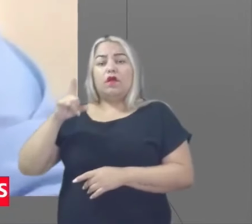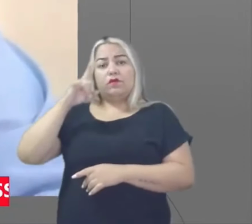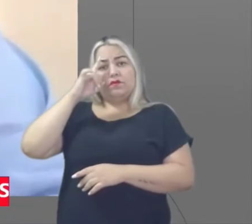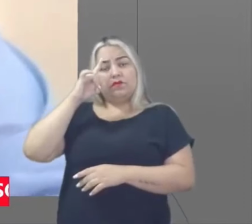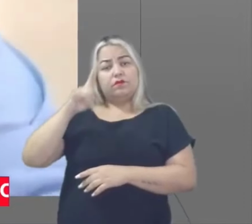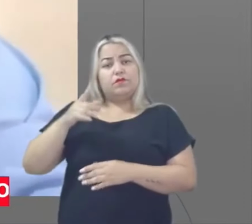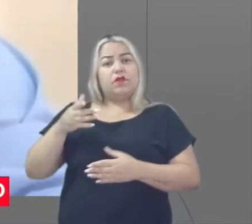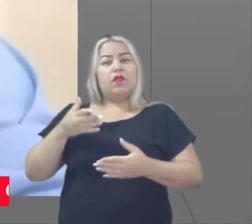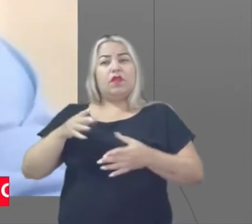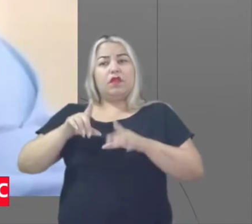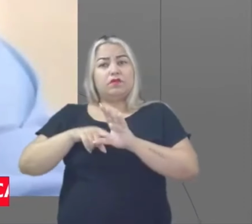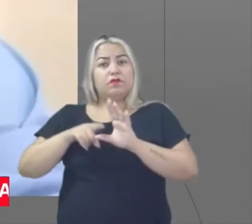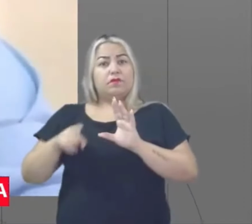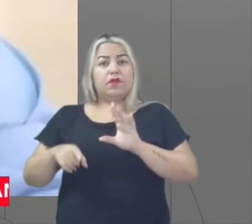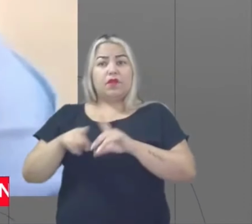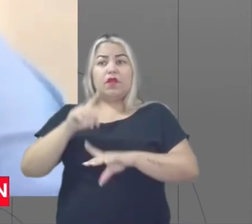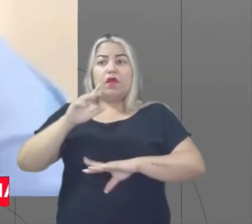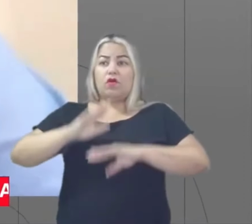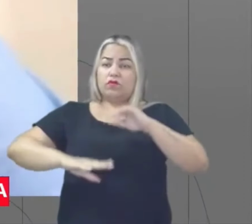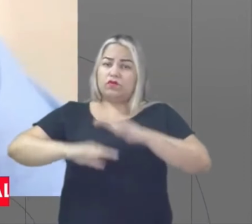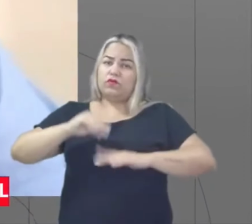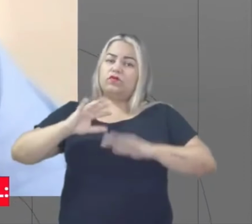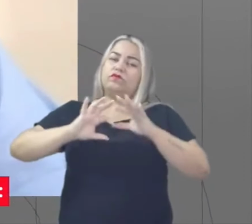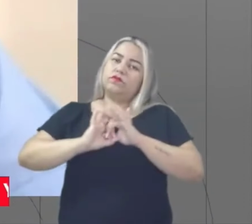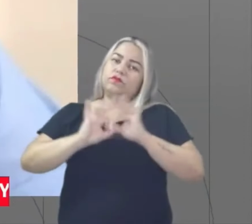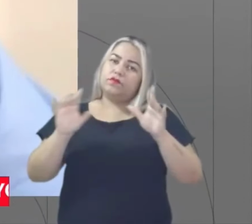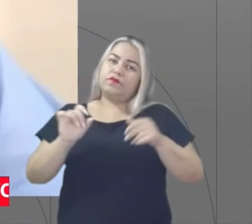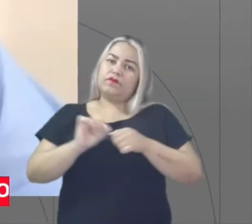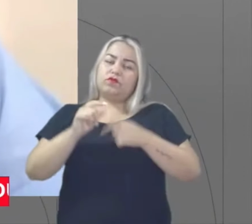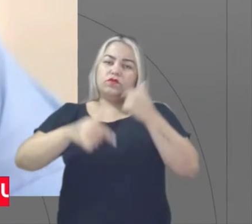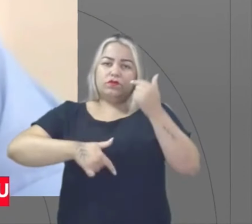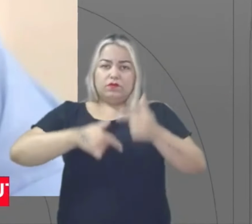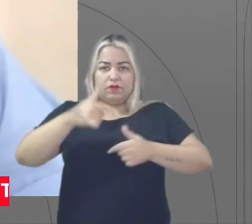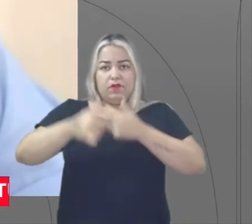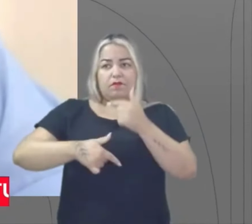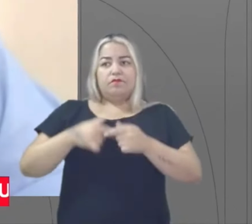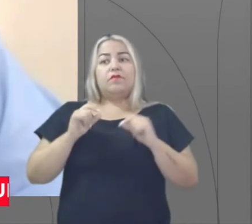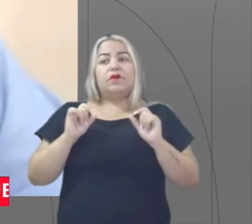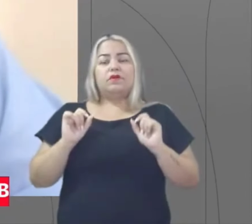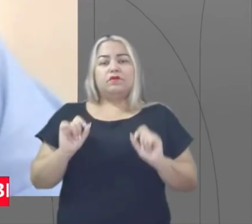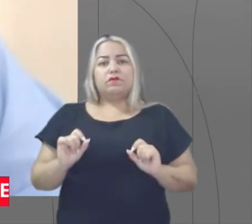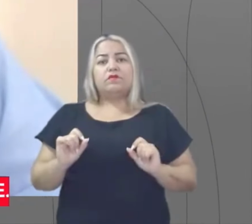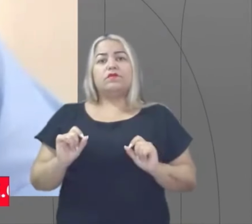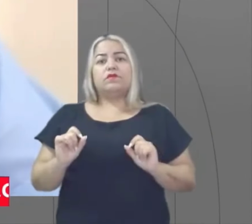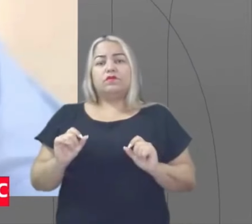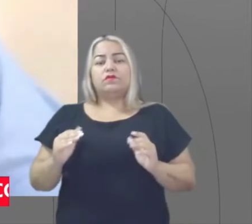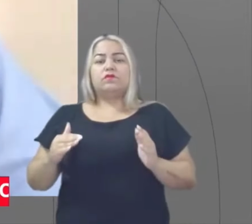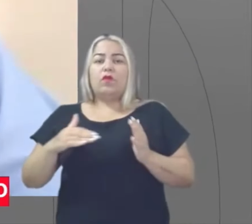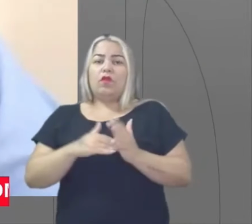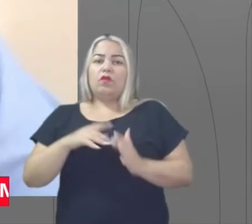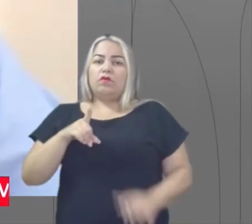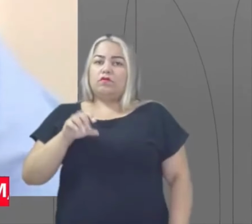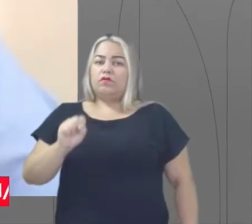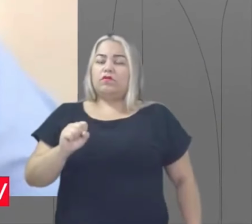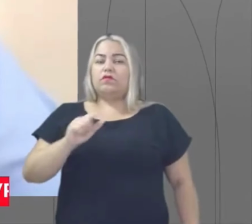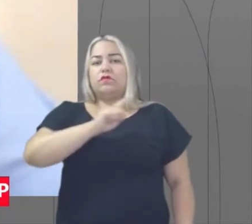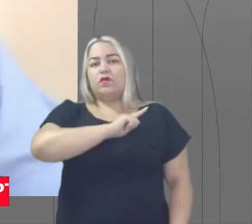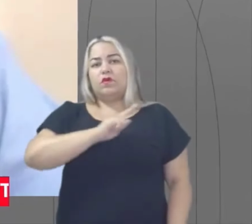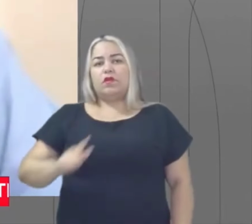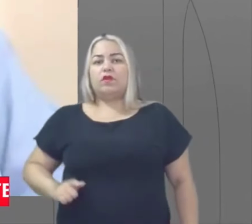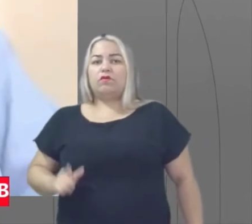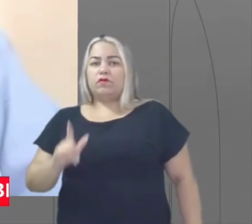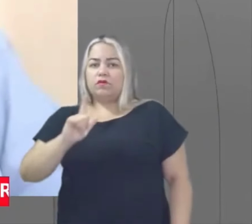tenha independência e autonomia para poder fazer o seu trabalho. E nos últimos dias o governador tem